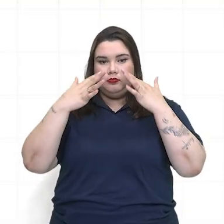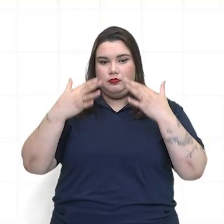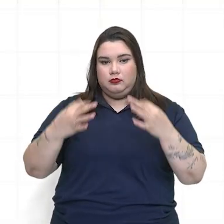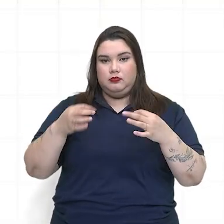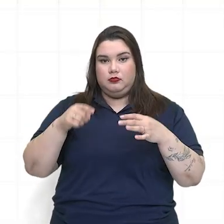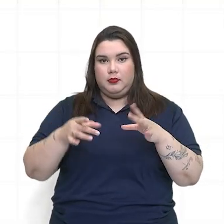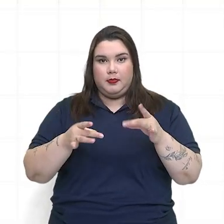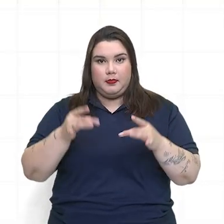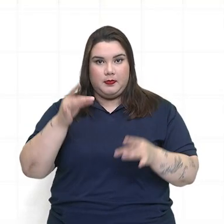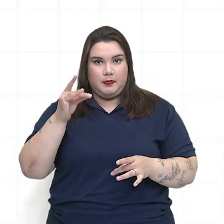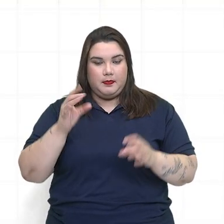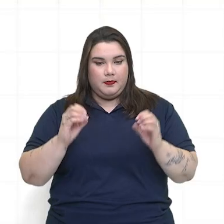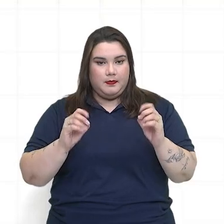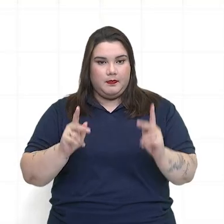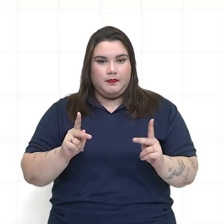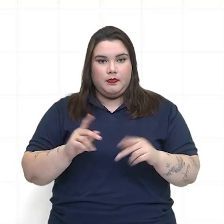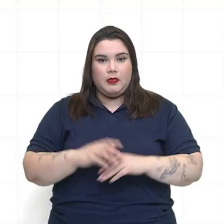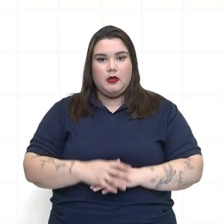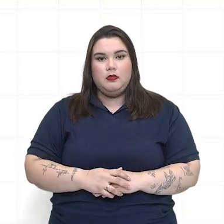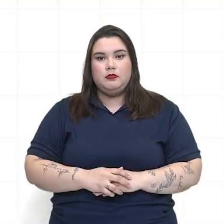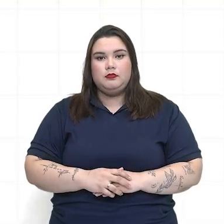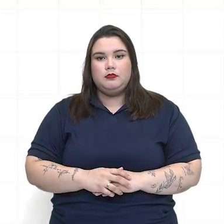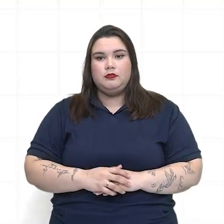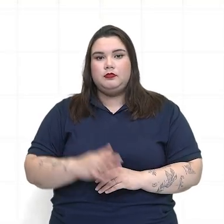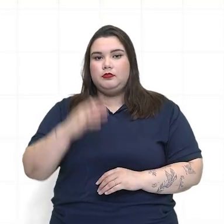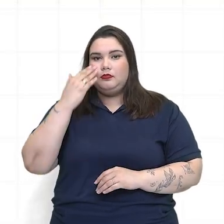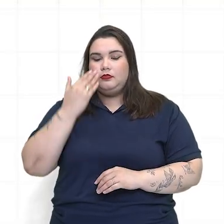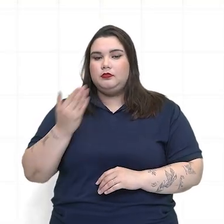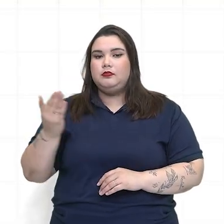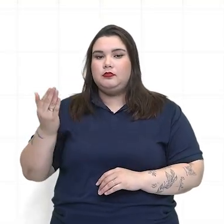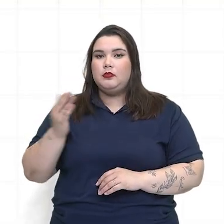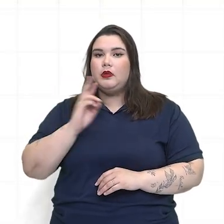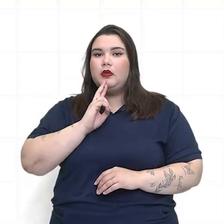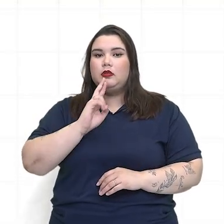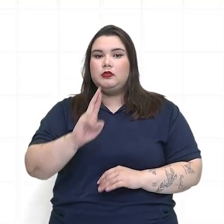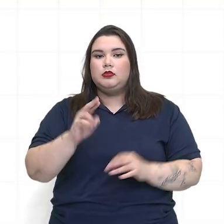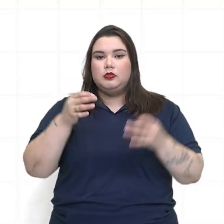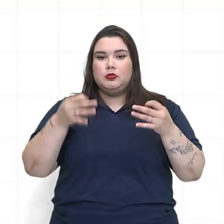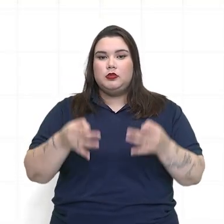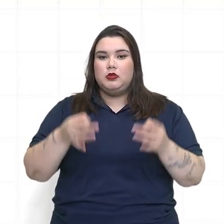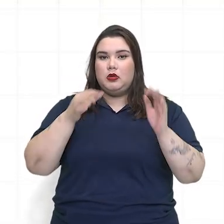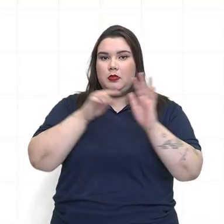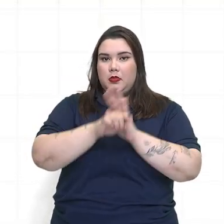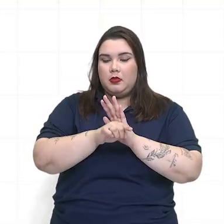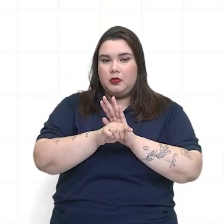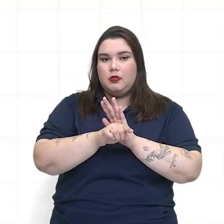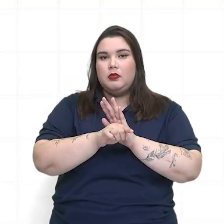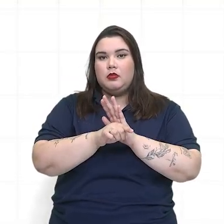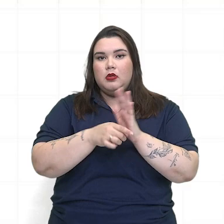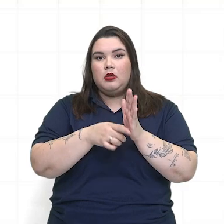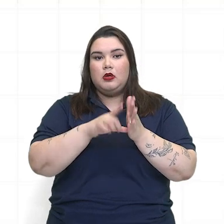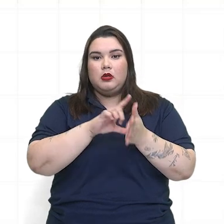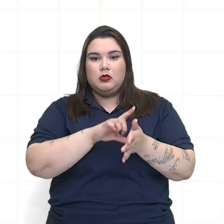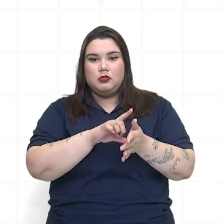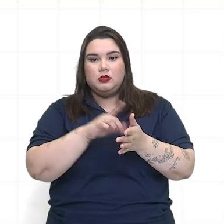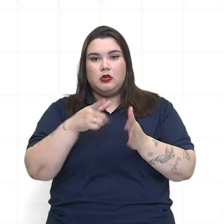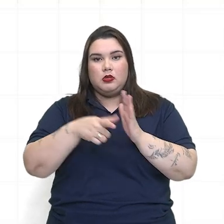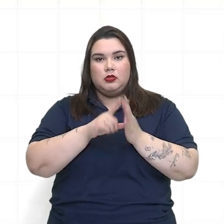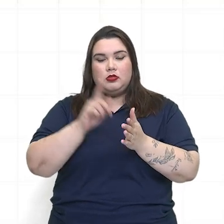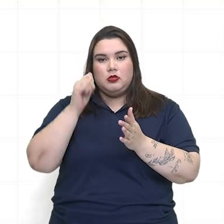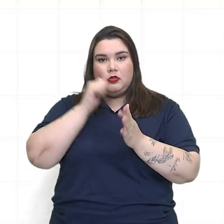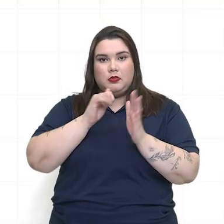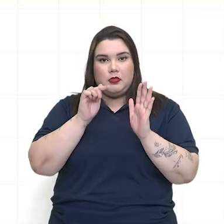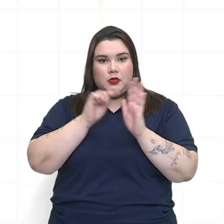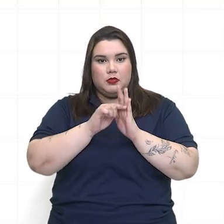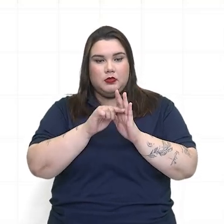esse detalhe. Pois bem, então, a resposta para a pergunta anterior, para o questionamento